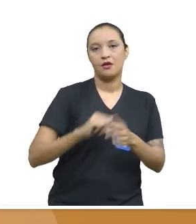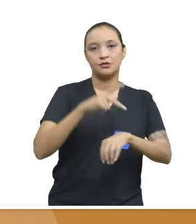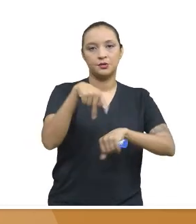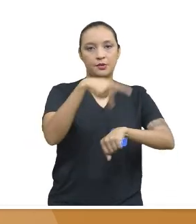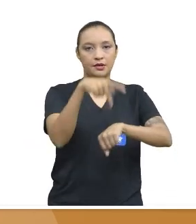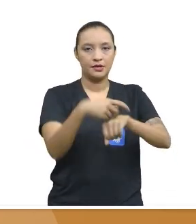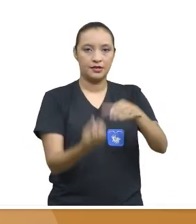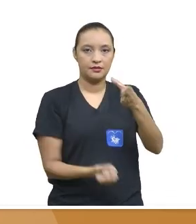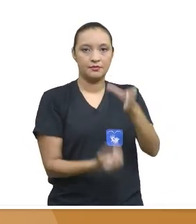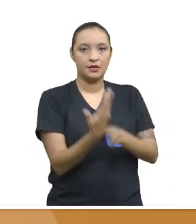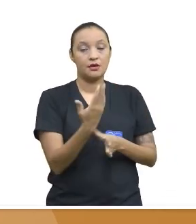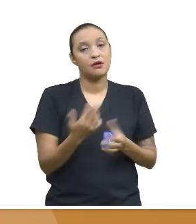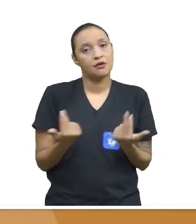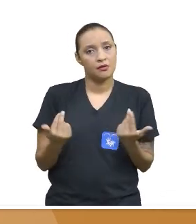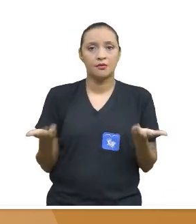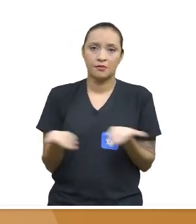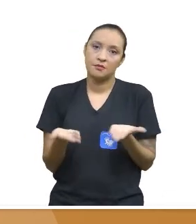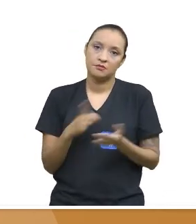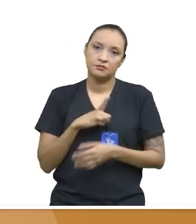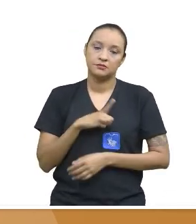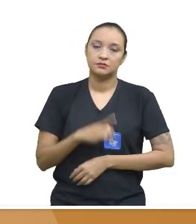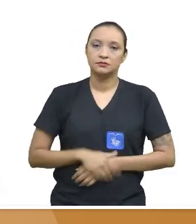nós temos hoje. A